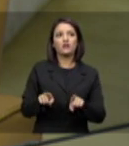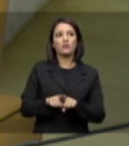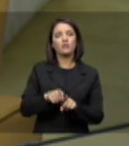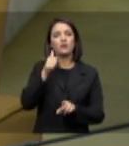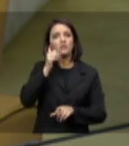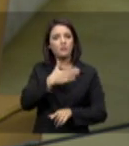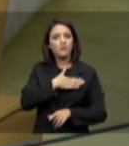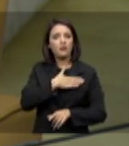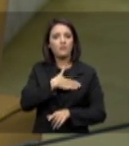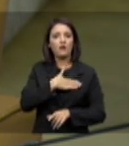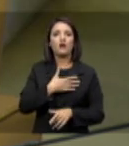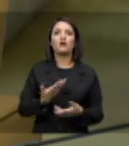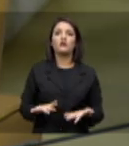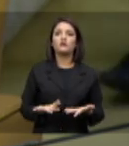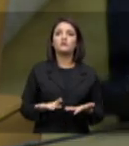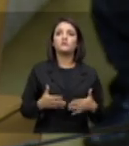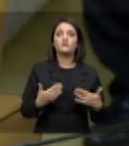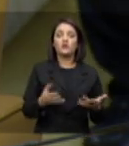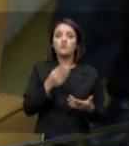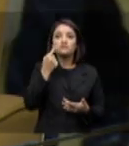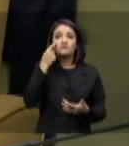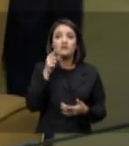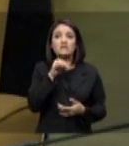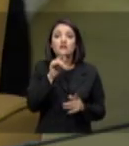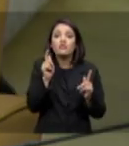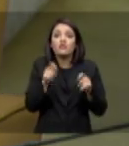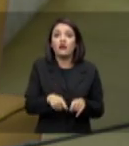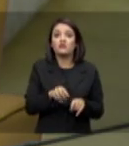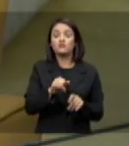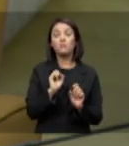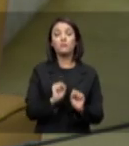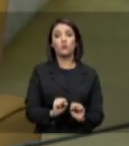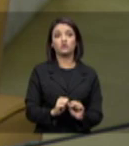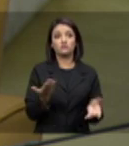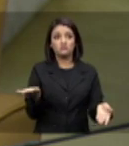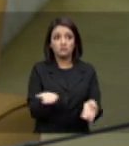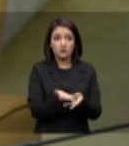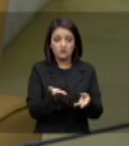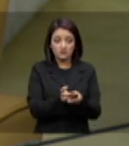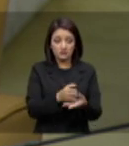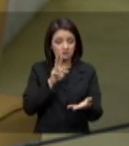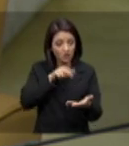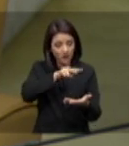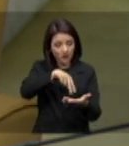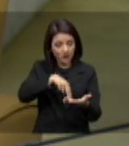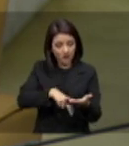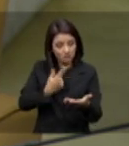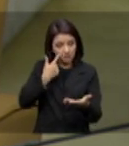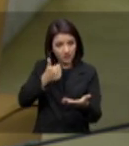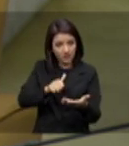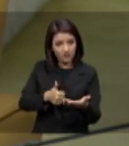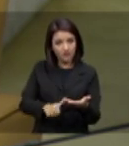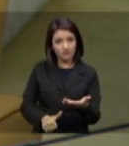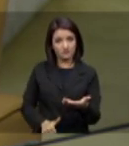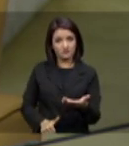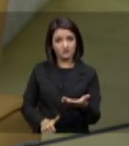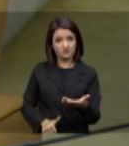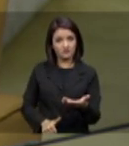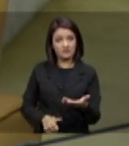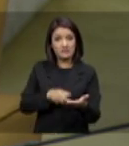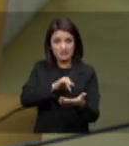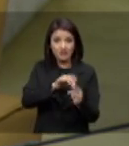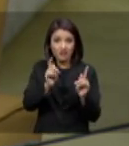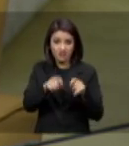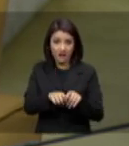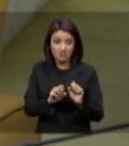13257/2016 estatuto da primeira infância tô de regime domiciliar preso